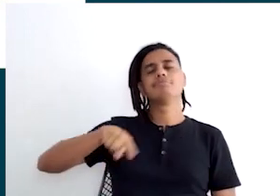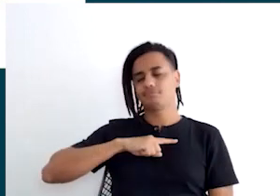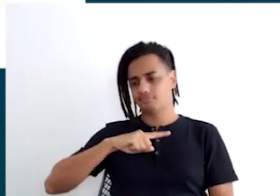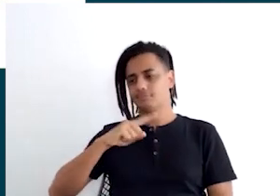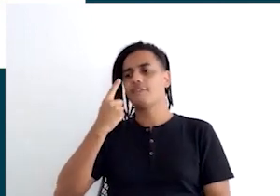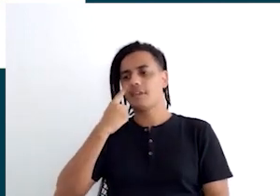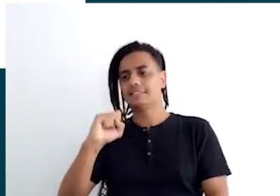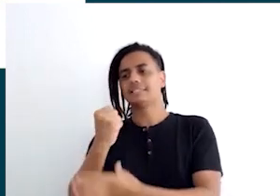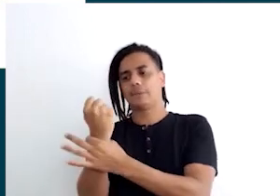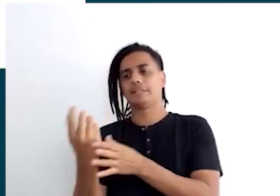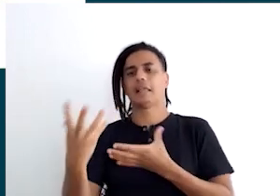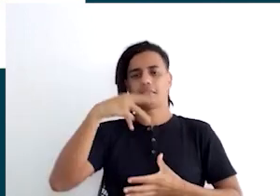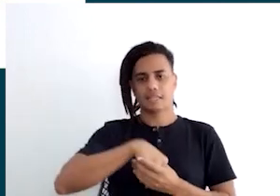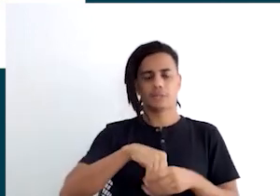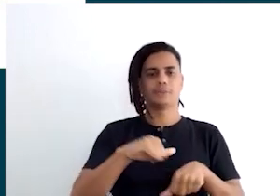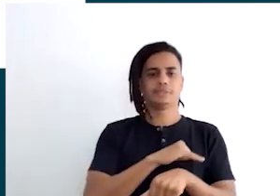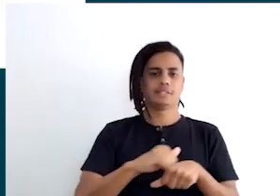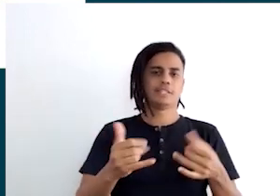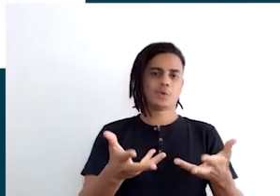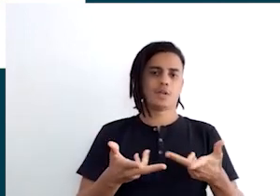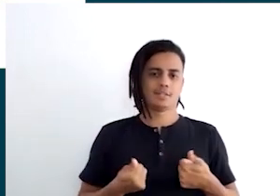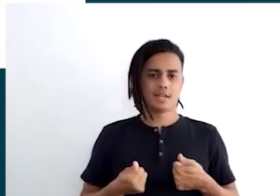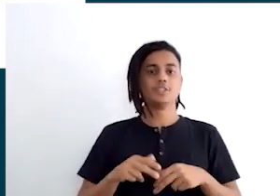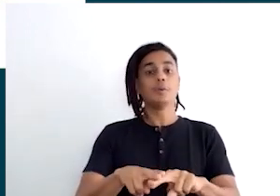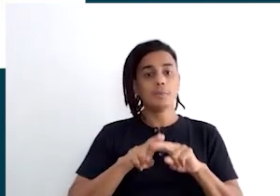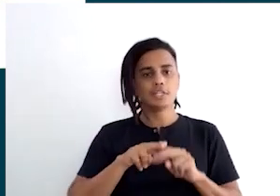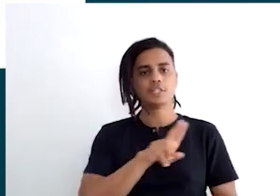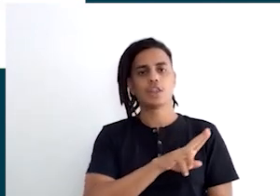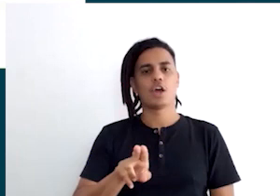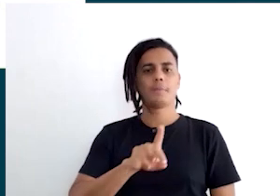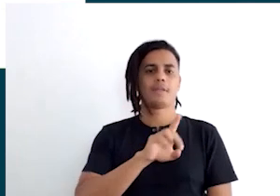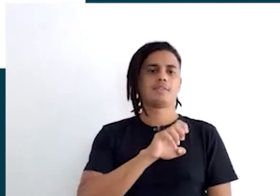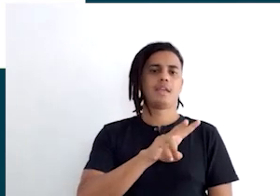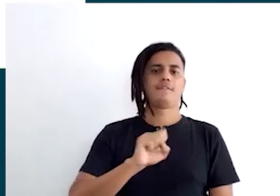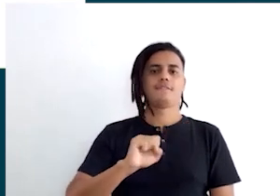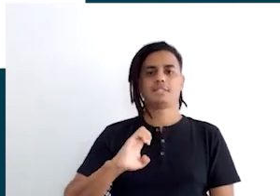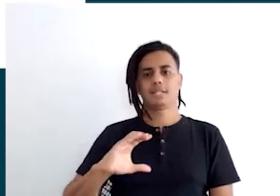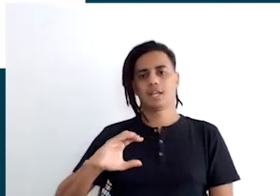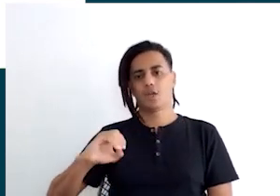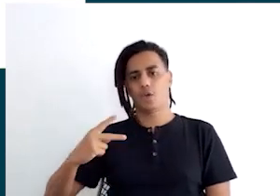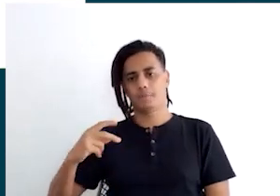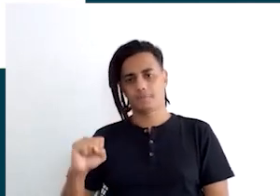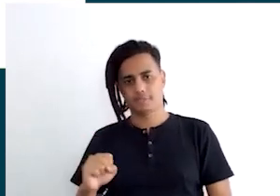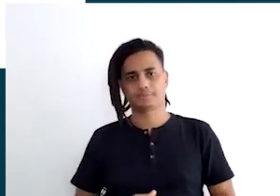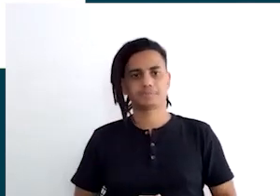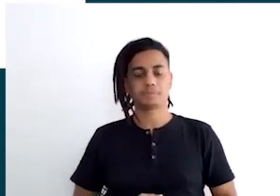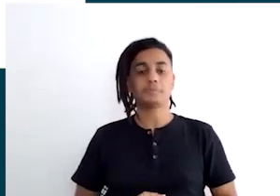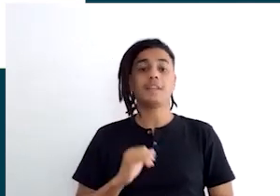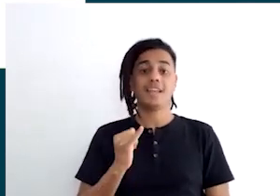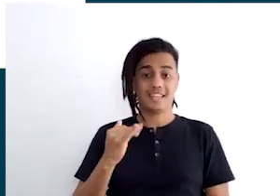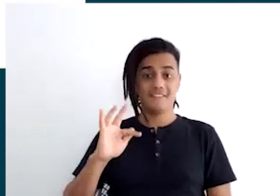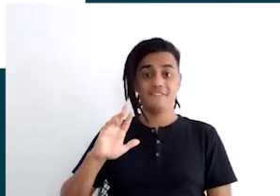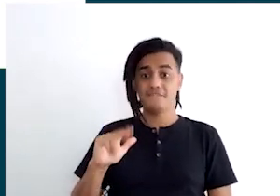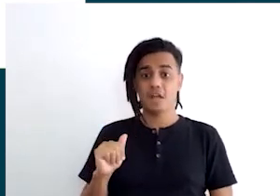estratégia de qualidade. Então, é aí onde entra a DevSecOps. E na infra, o DevSecOps acaba